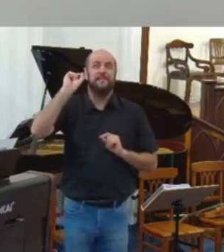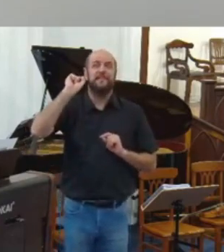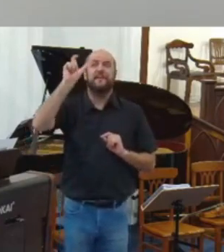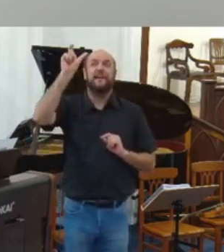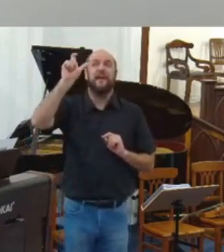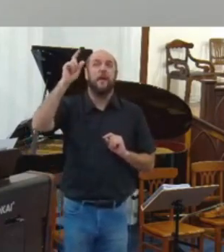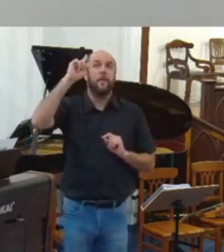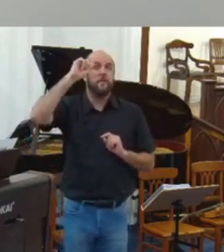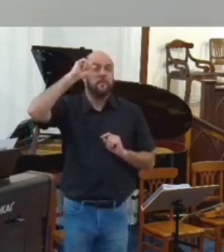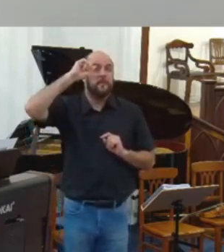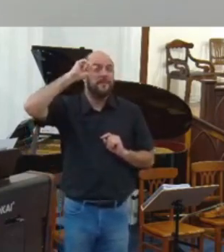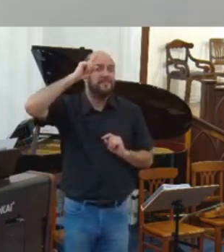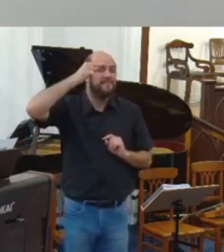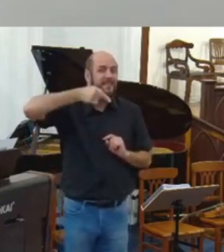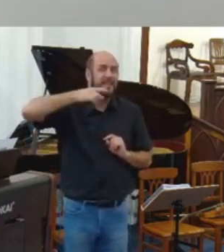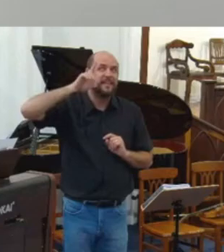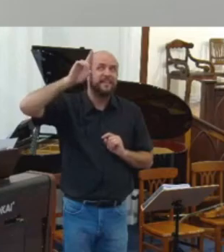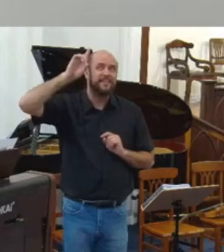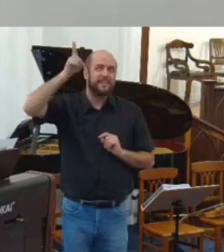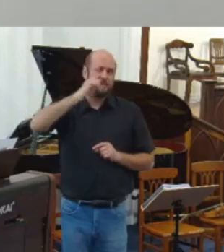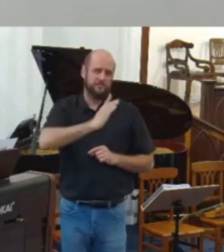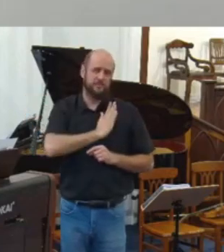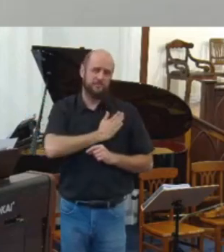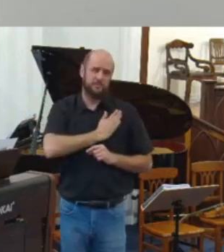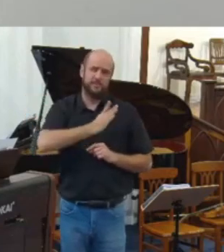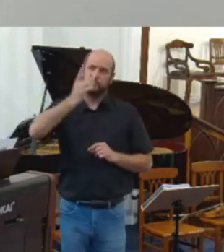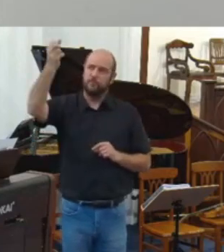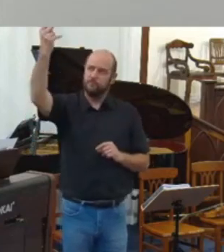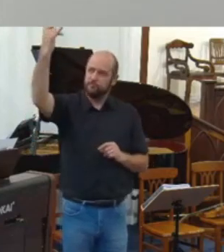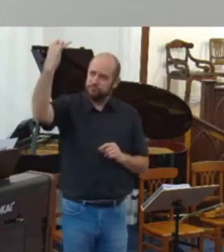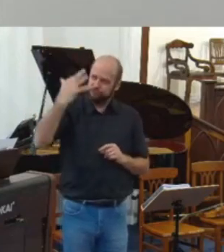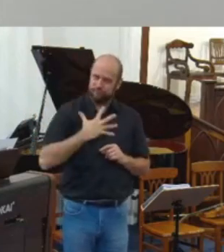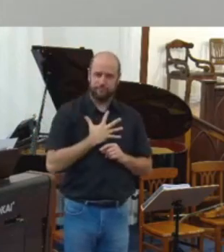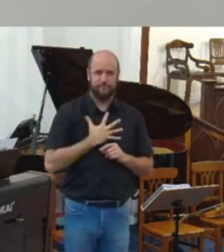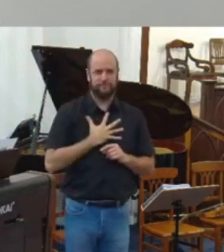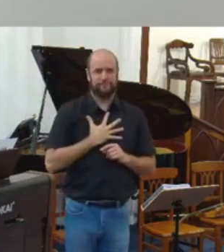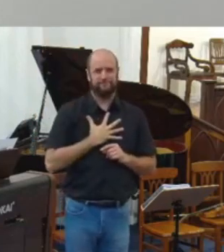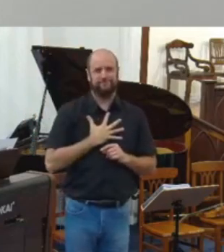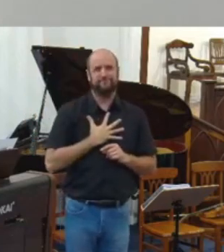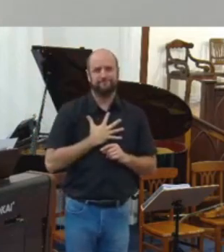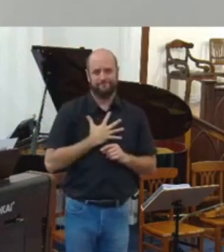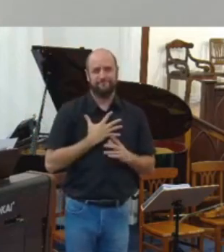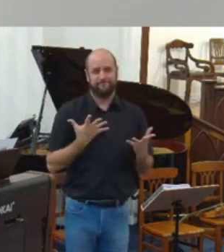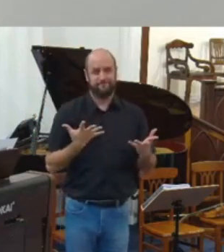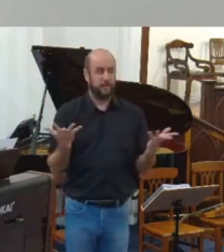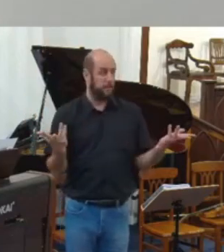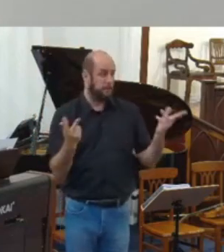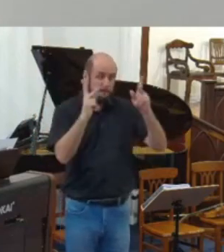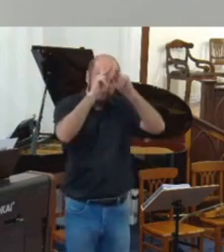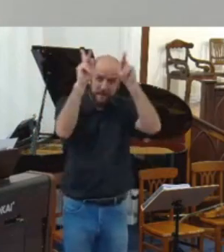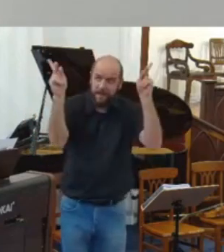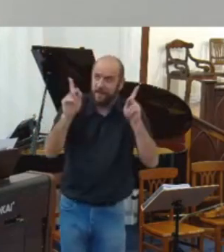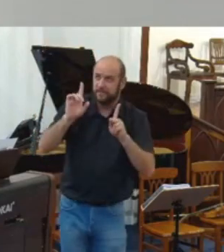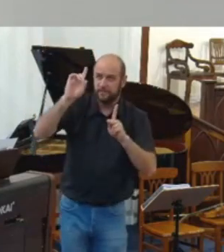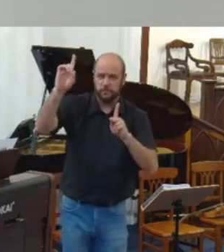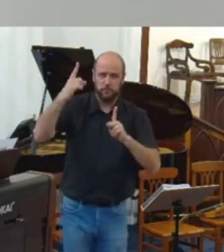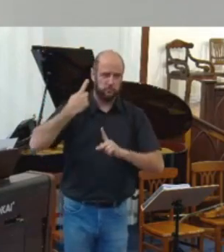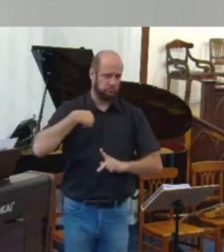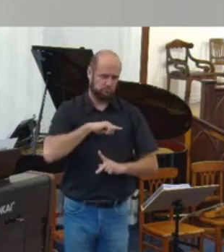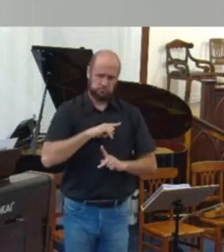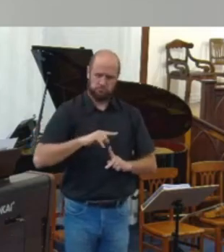no coração de Deus. Por isso, paz com Deus não é uma obra